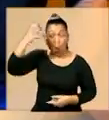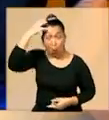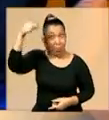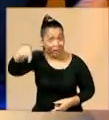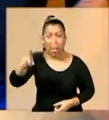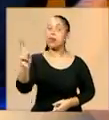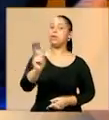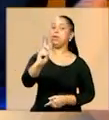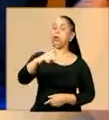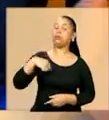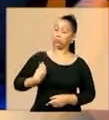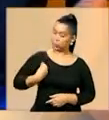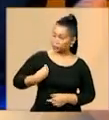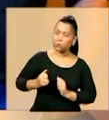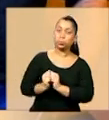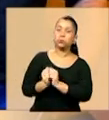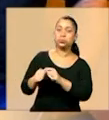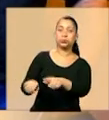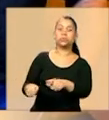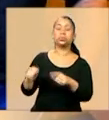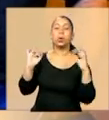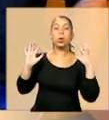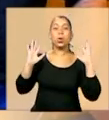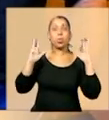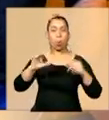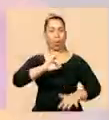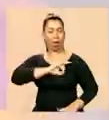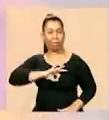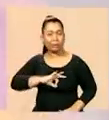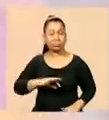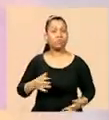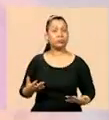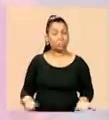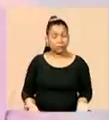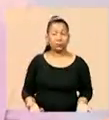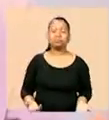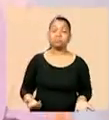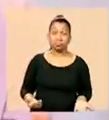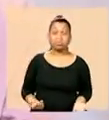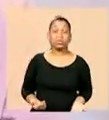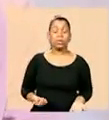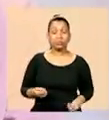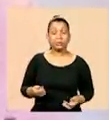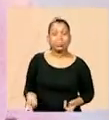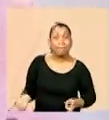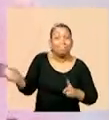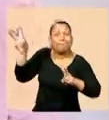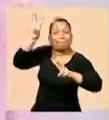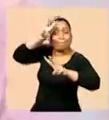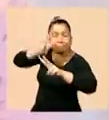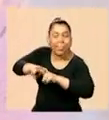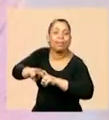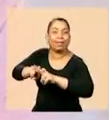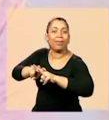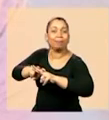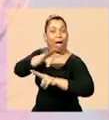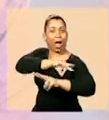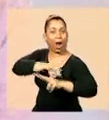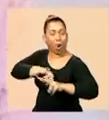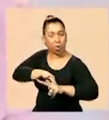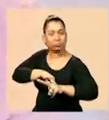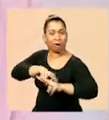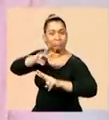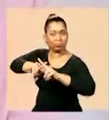risco. Prende-se a onça. Então, eu coloquei a onça numa jaula. A onça está na jaula, mas a onça está